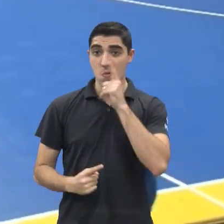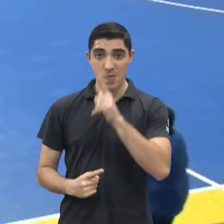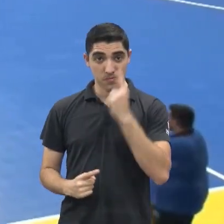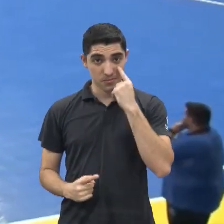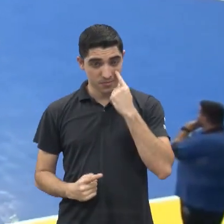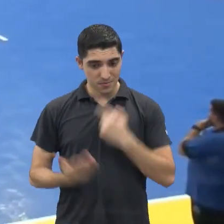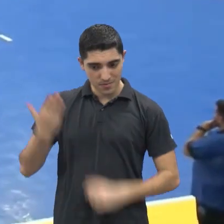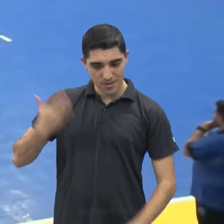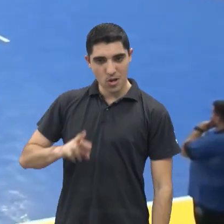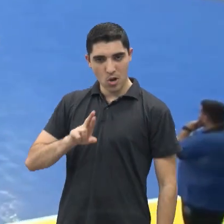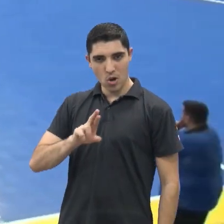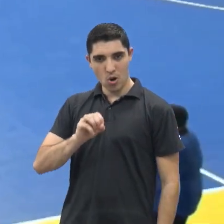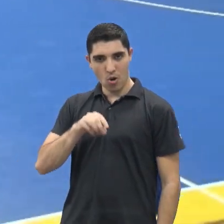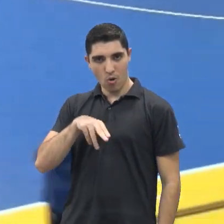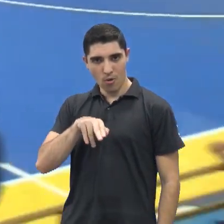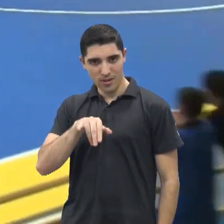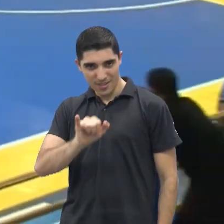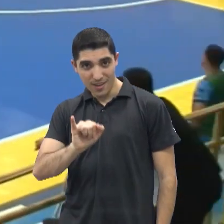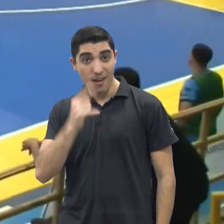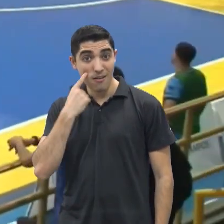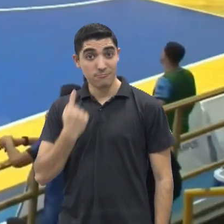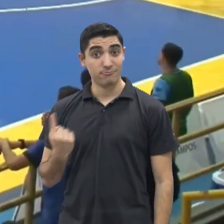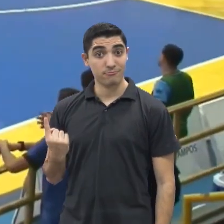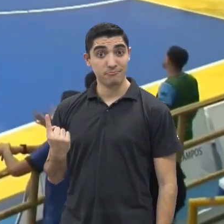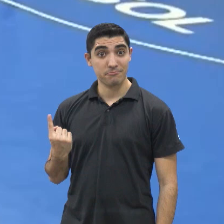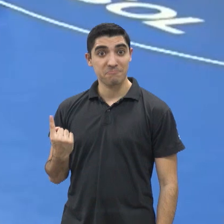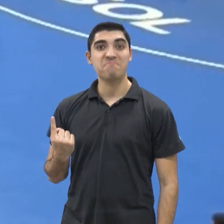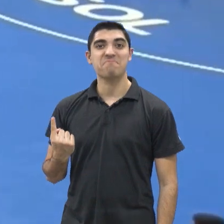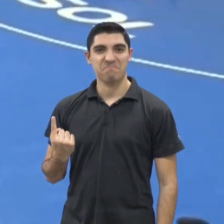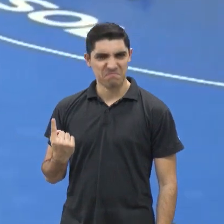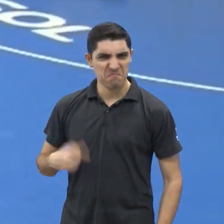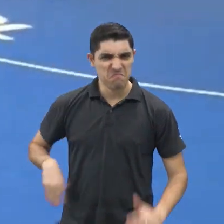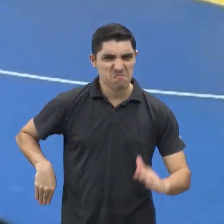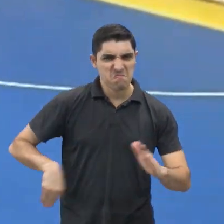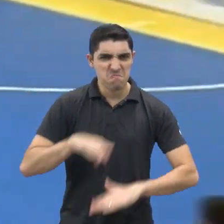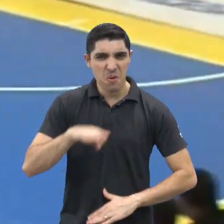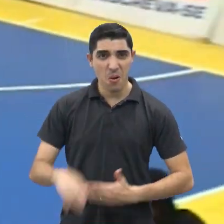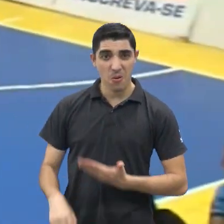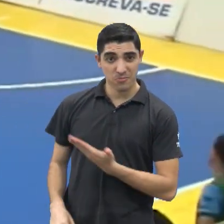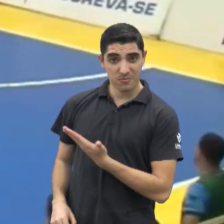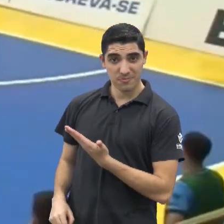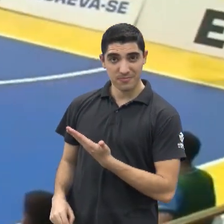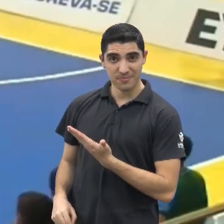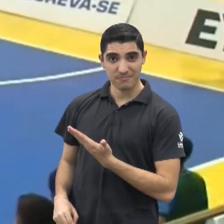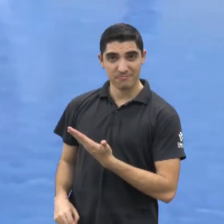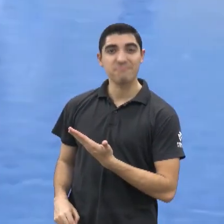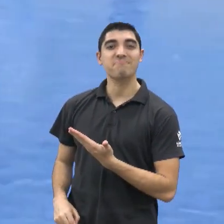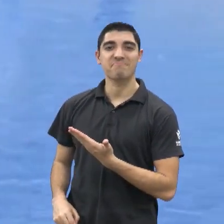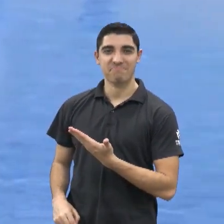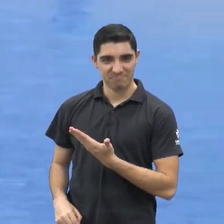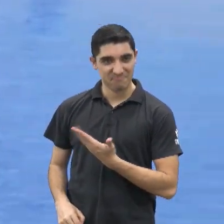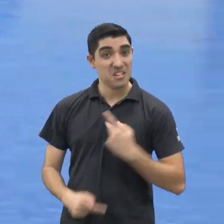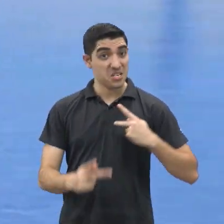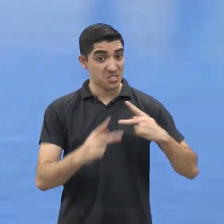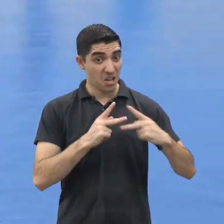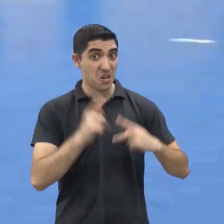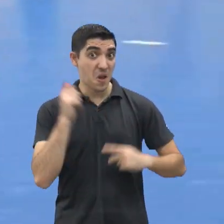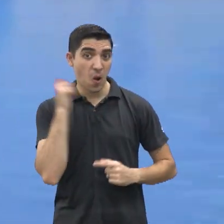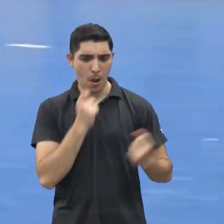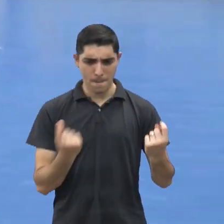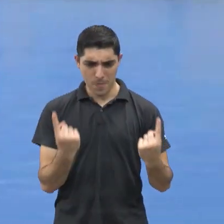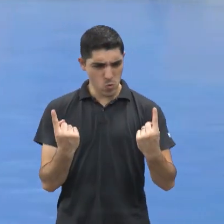a primeira, ganhou na marcação, ajeitou e mandou a bomba. A bola desviou em Marinho e entrou. Era o vira-vira do São José